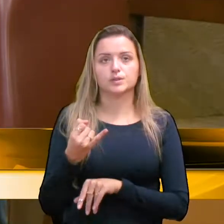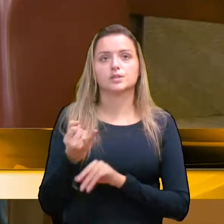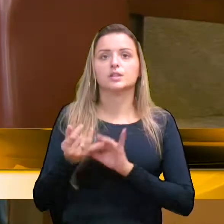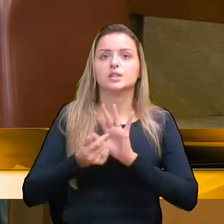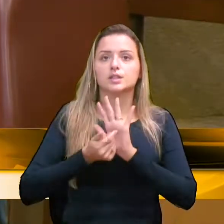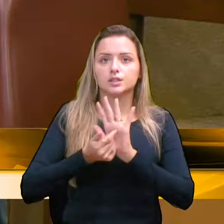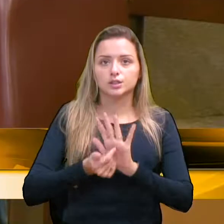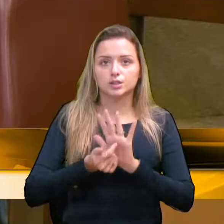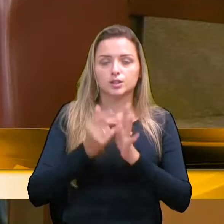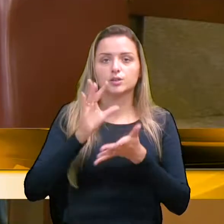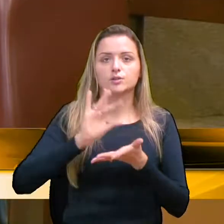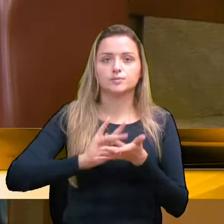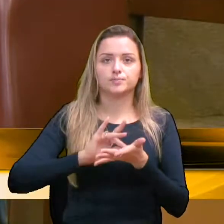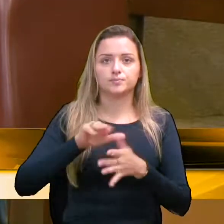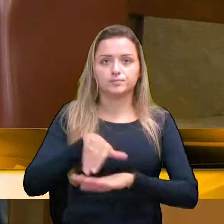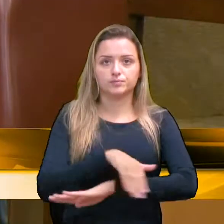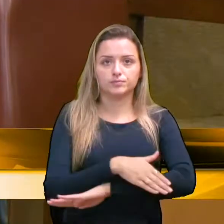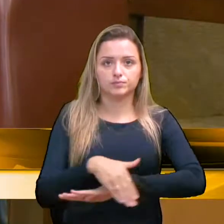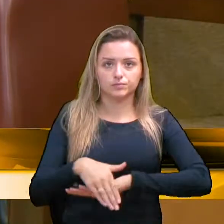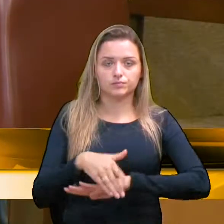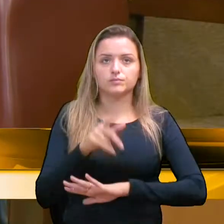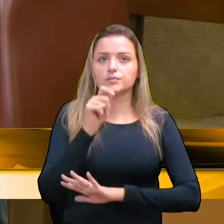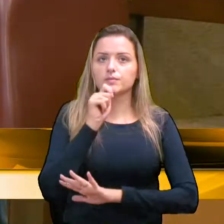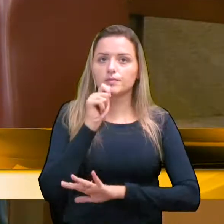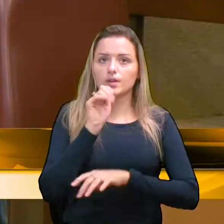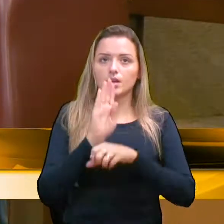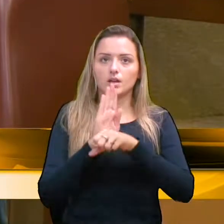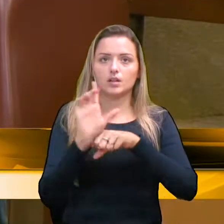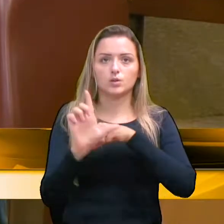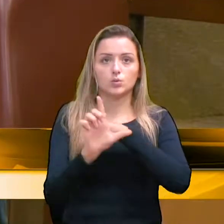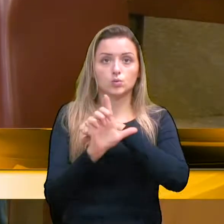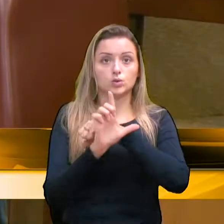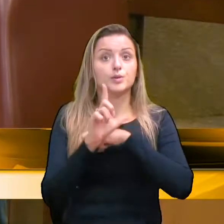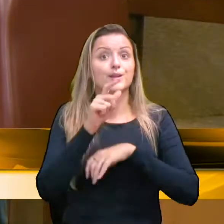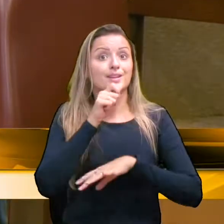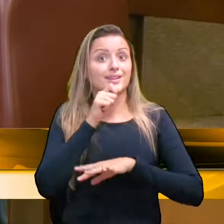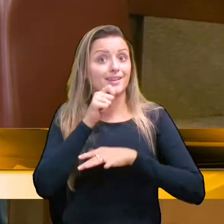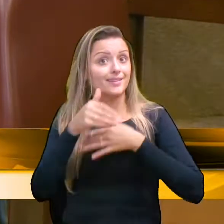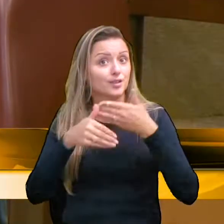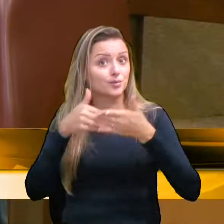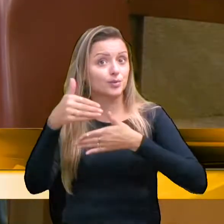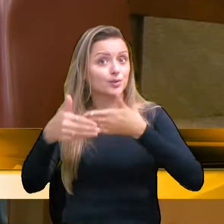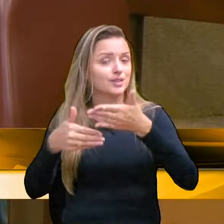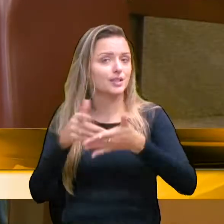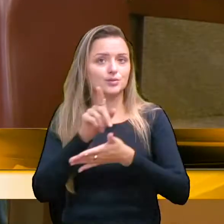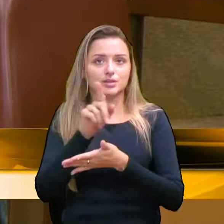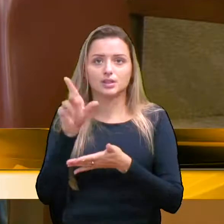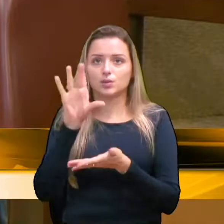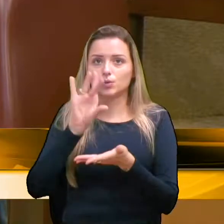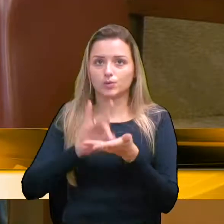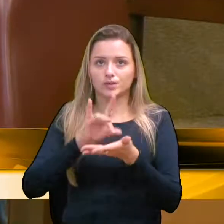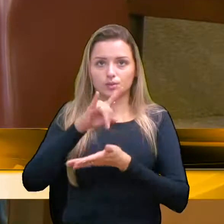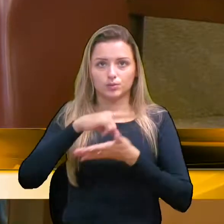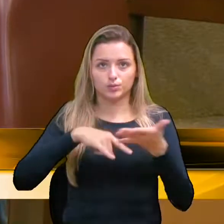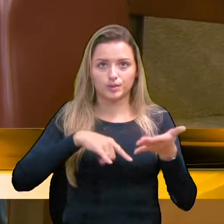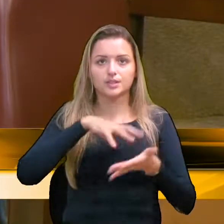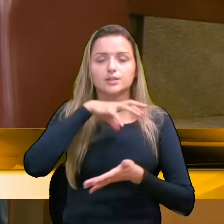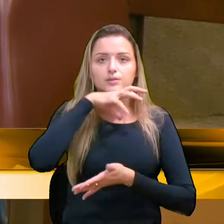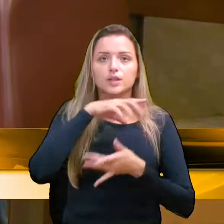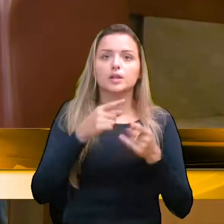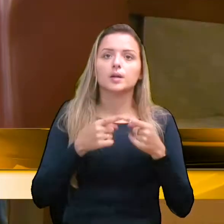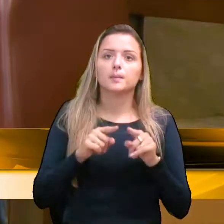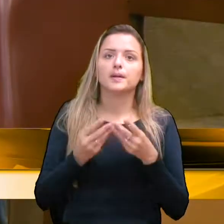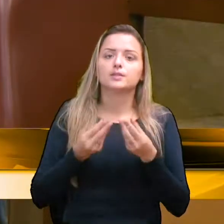de oficializar essa rua, né? Ainda é um loteamento que está em processo de regularização, né, mas a importância